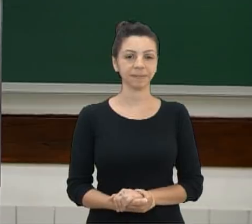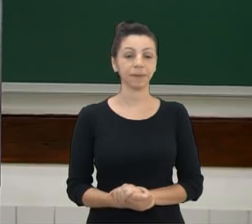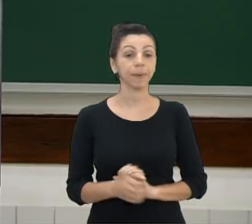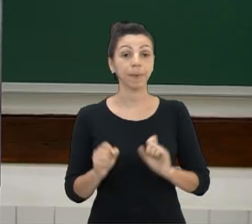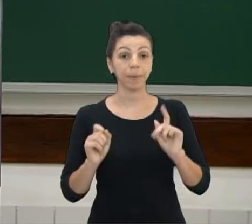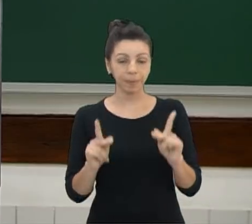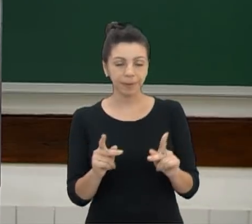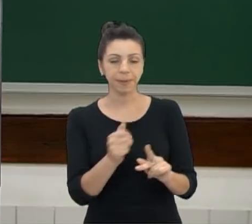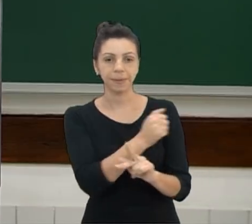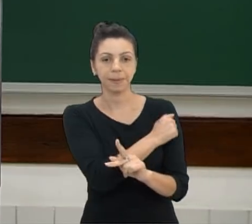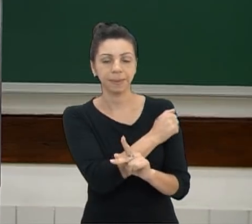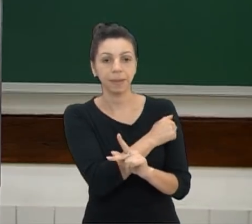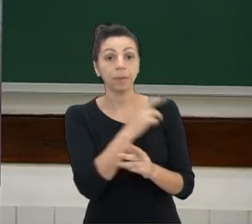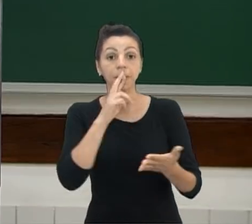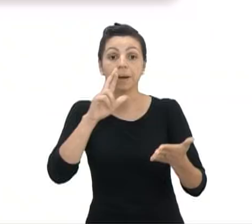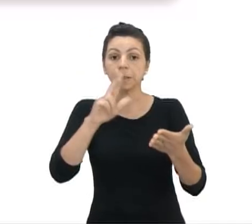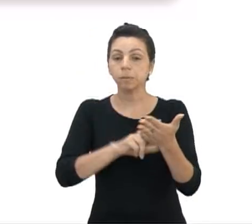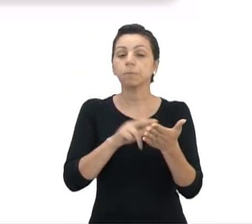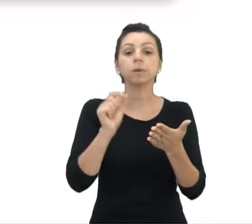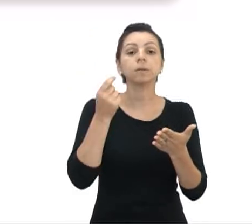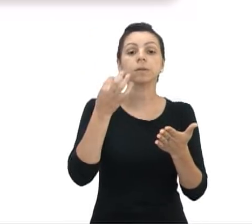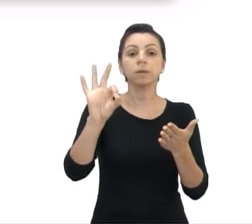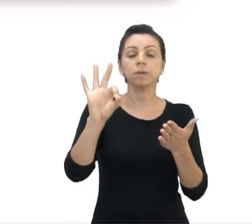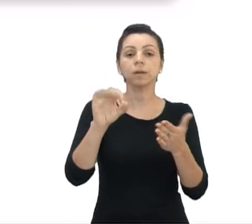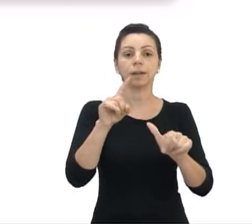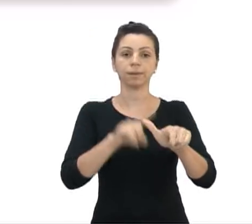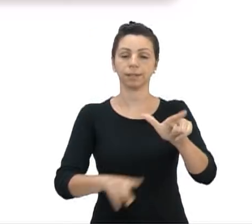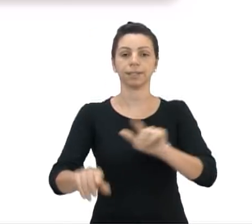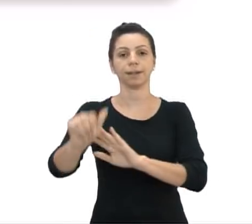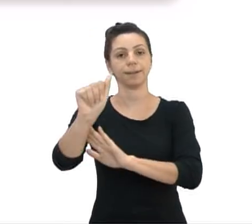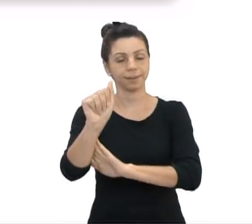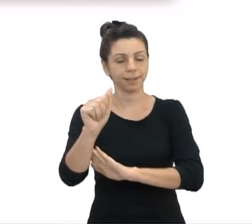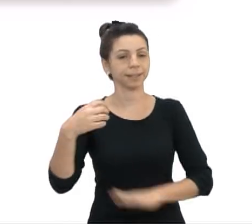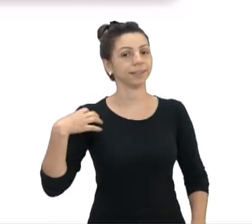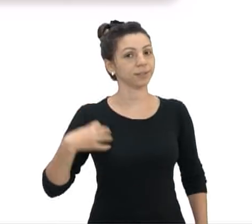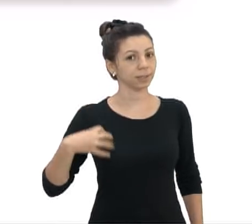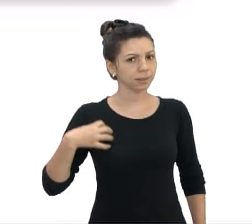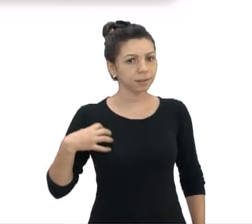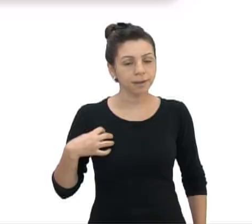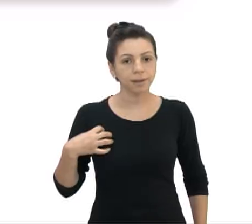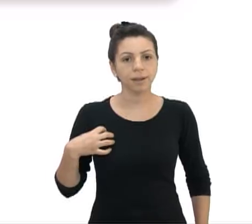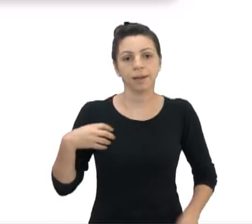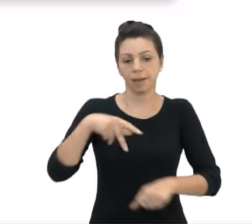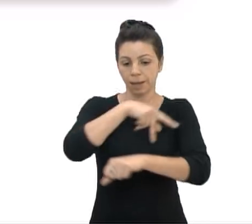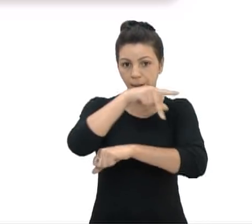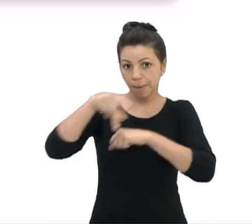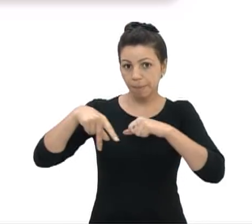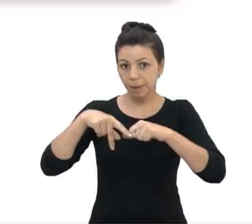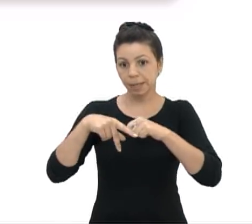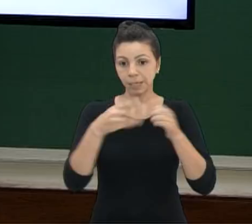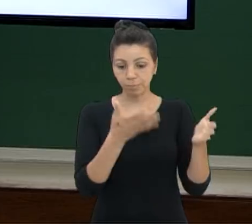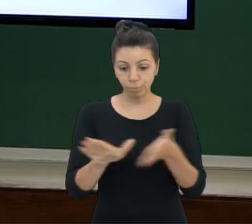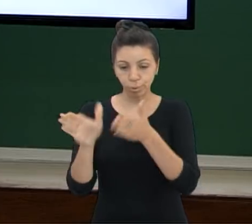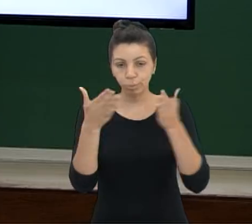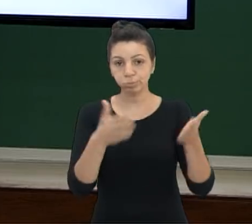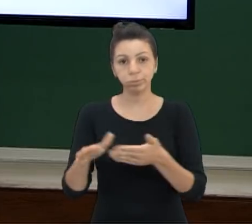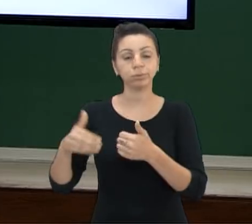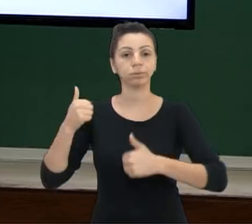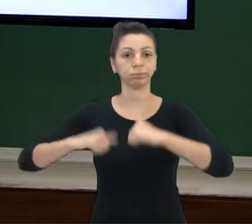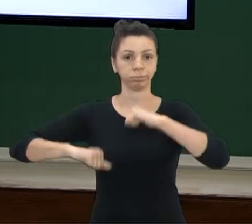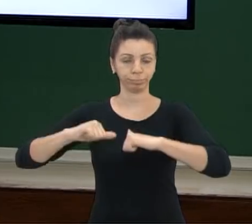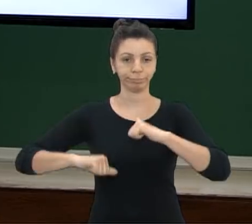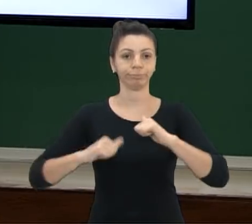Muito bem, estudante. A resposta certa é a letra A, Argentina. É o país mais industrializado da América